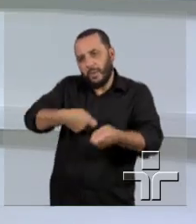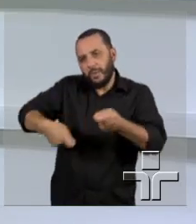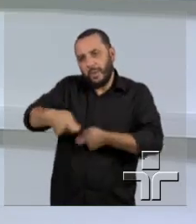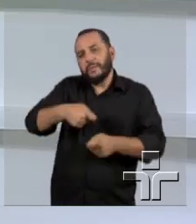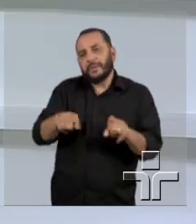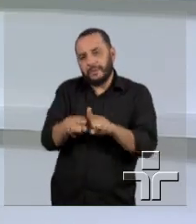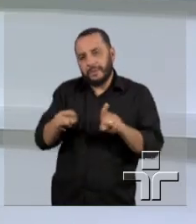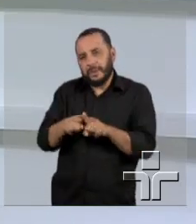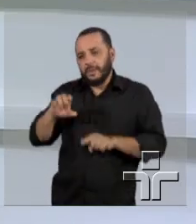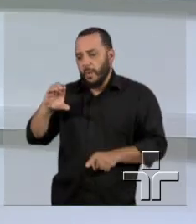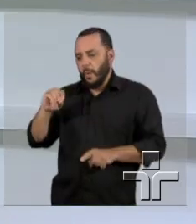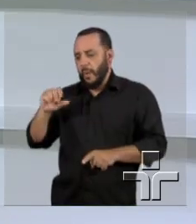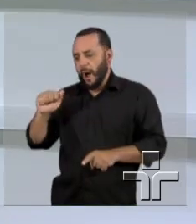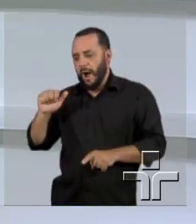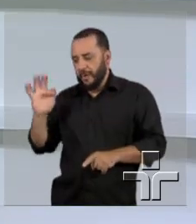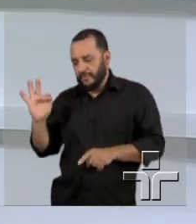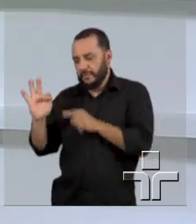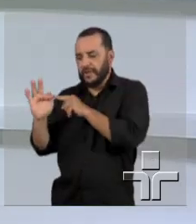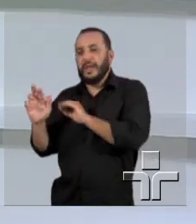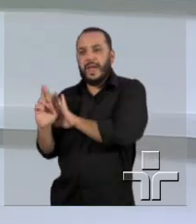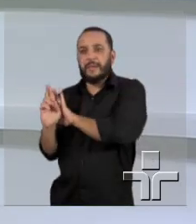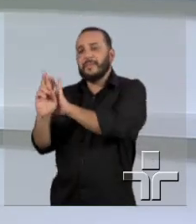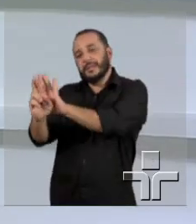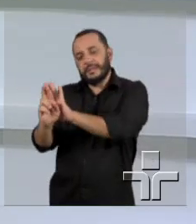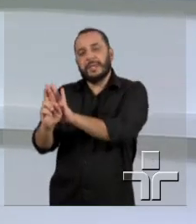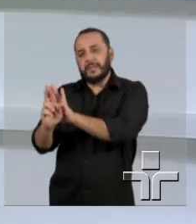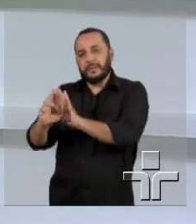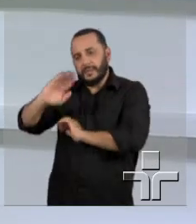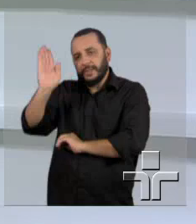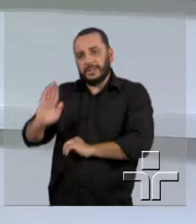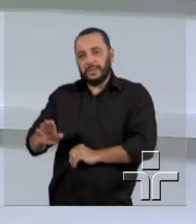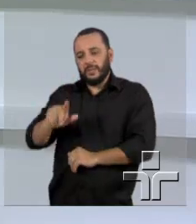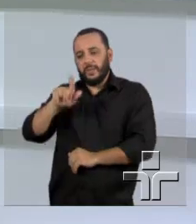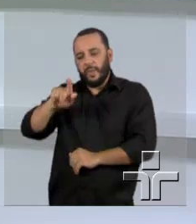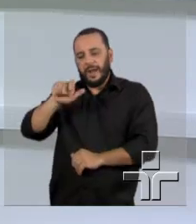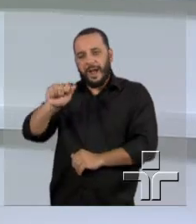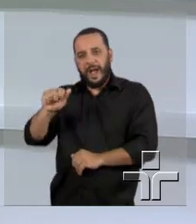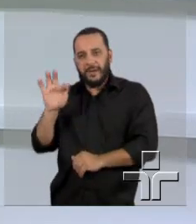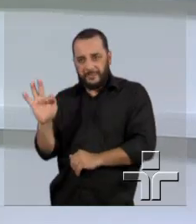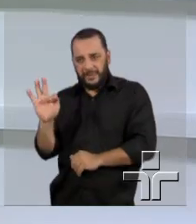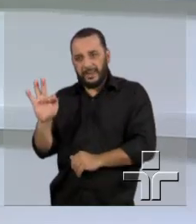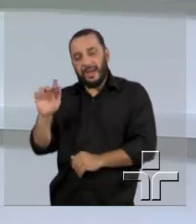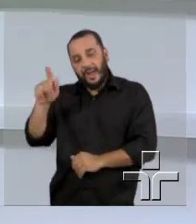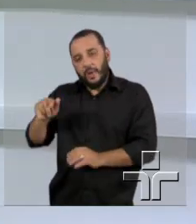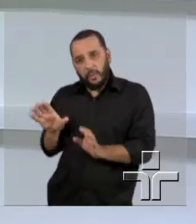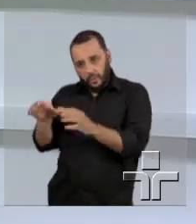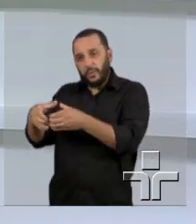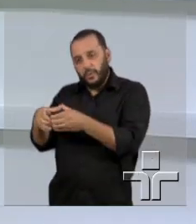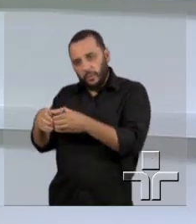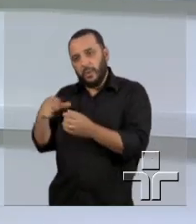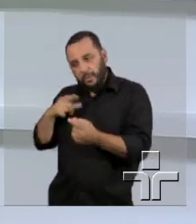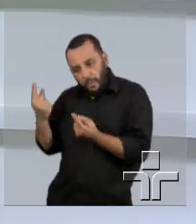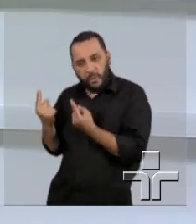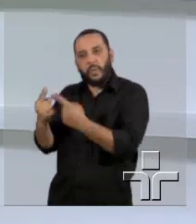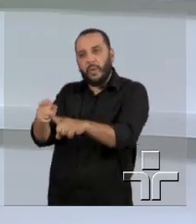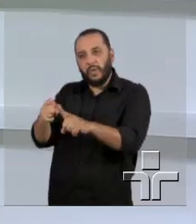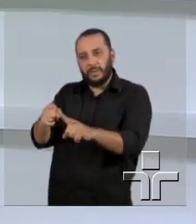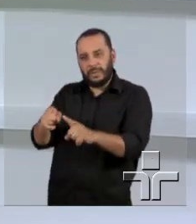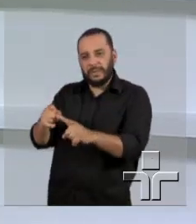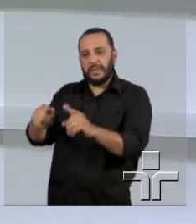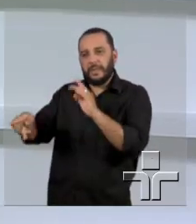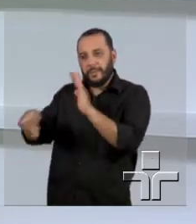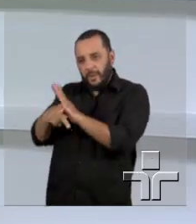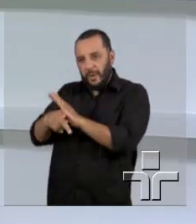COAF representa o Brasil, por exemplo, no GAFI, que é um grupo de ação contra a lavagem de dinheiro e financiamento ao terrorismo, que é